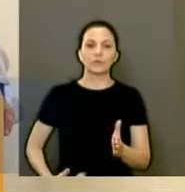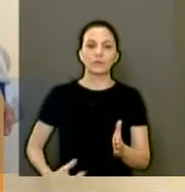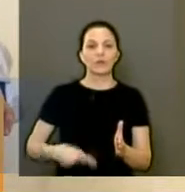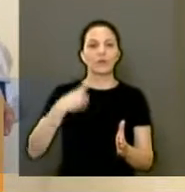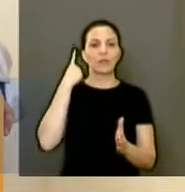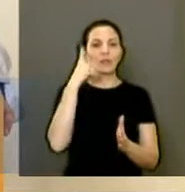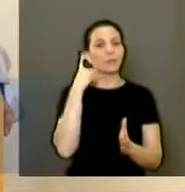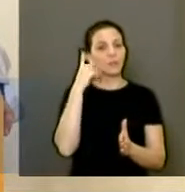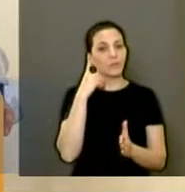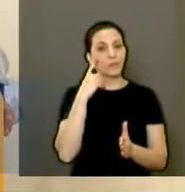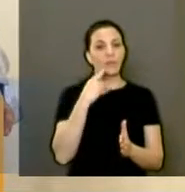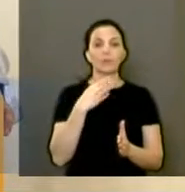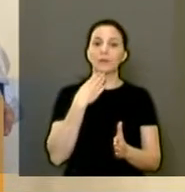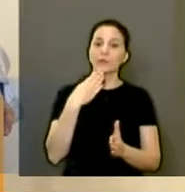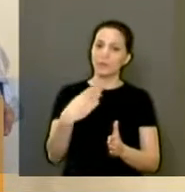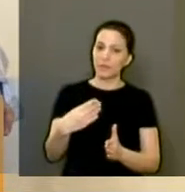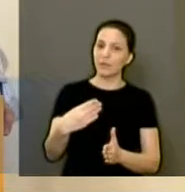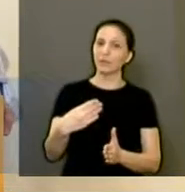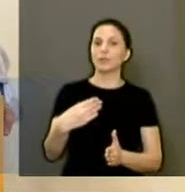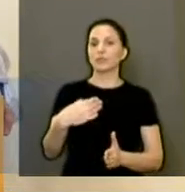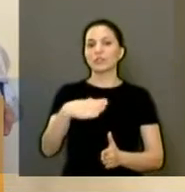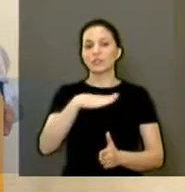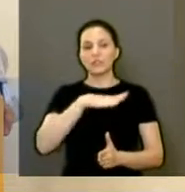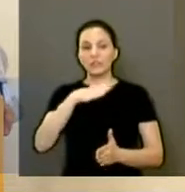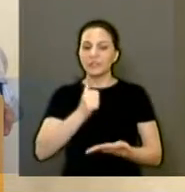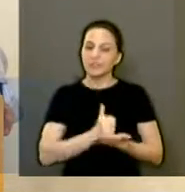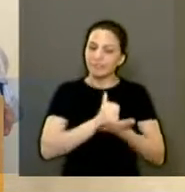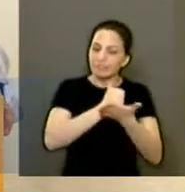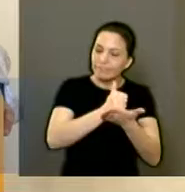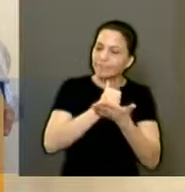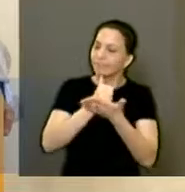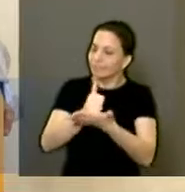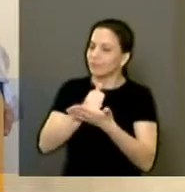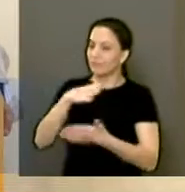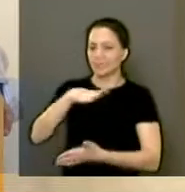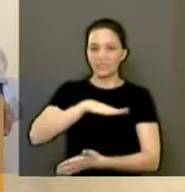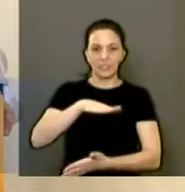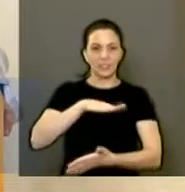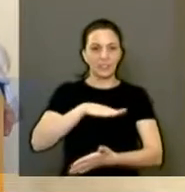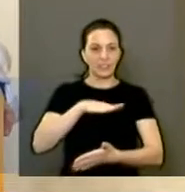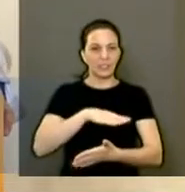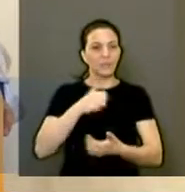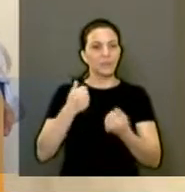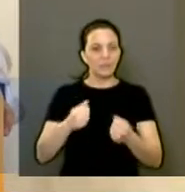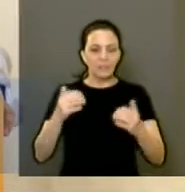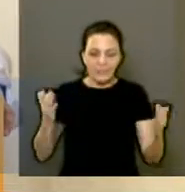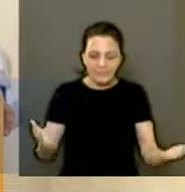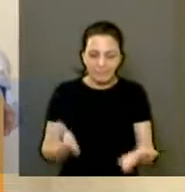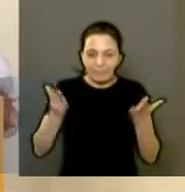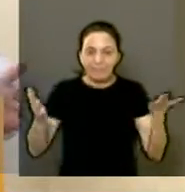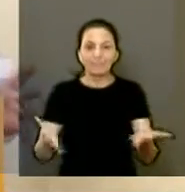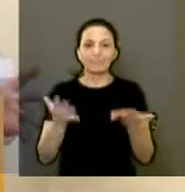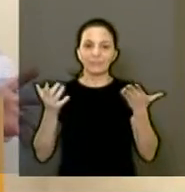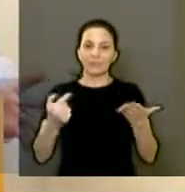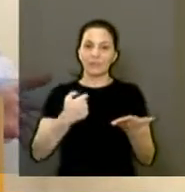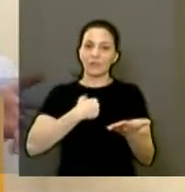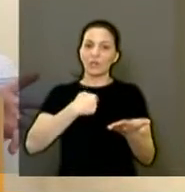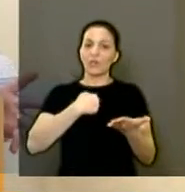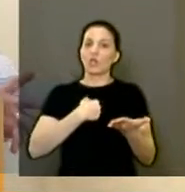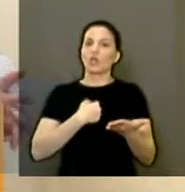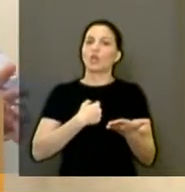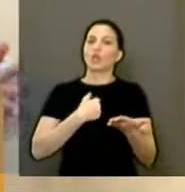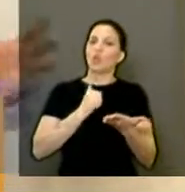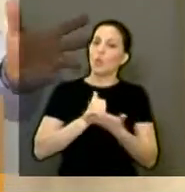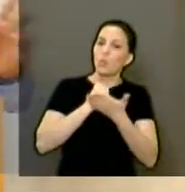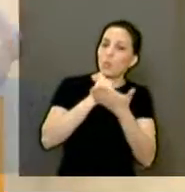os deputados que a nossa cidade precisa de apoio precisa de injeção não é ficar no eu vou ajudar e